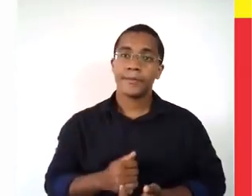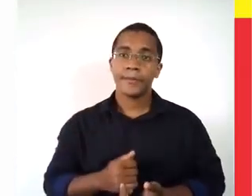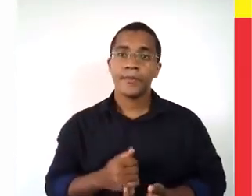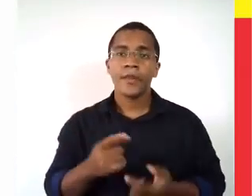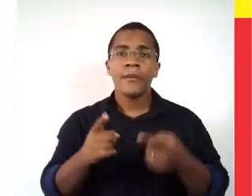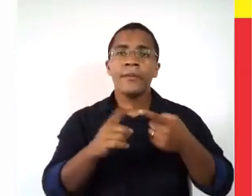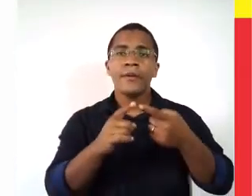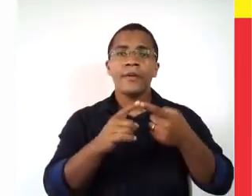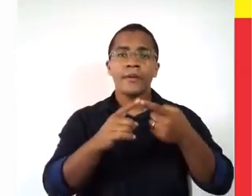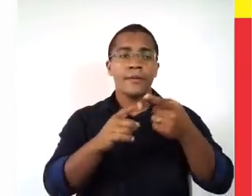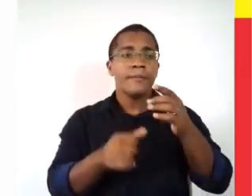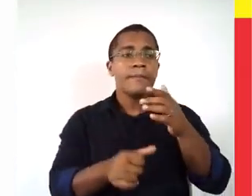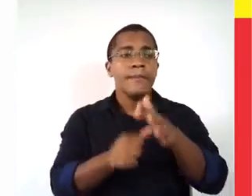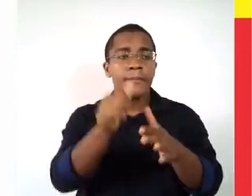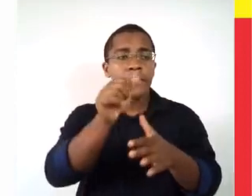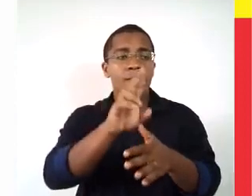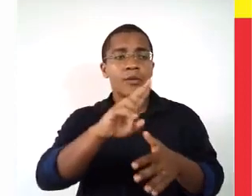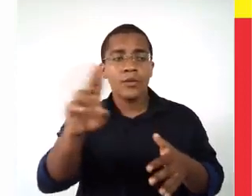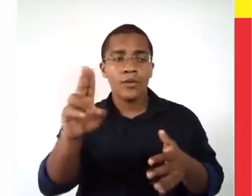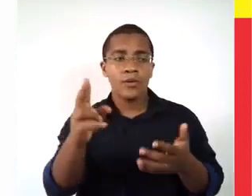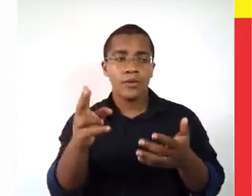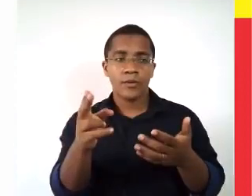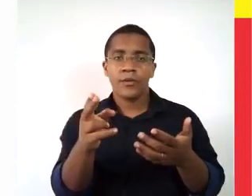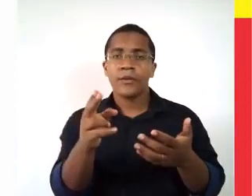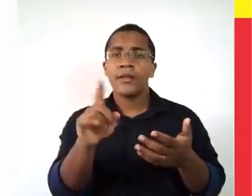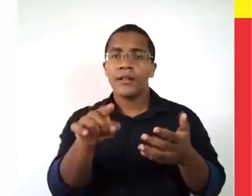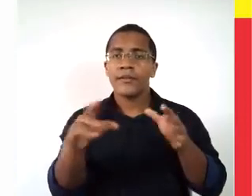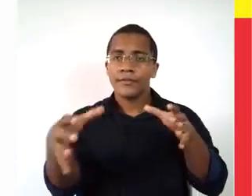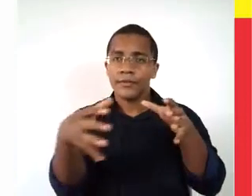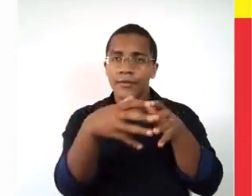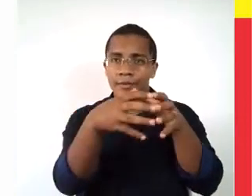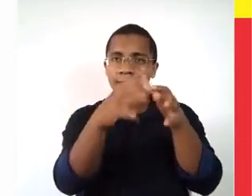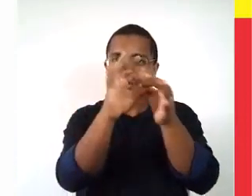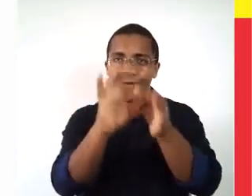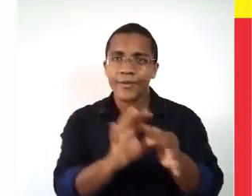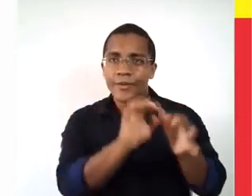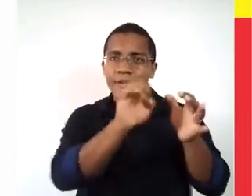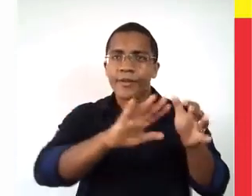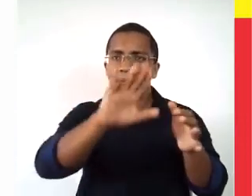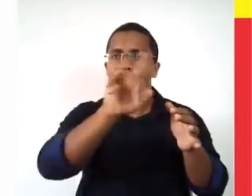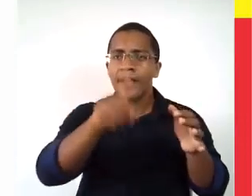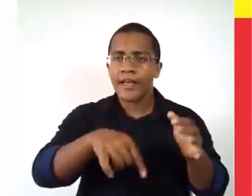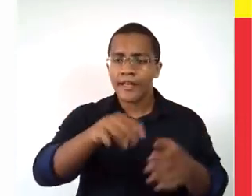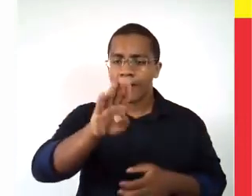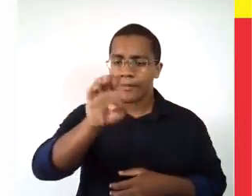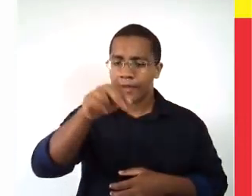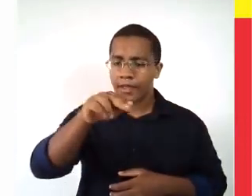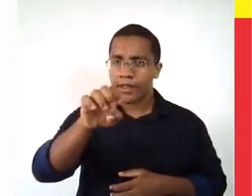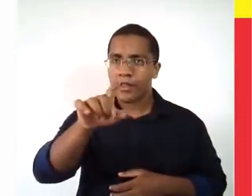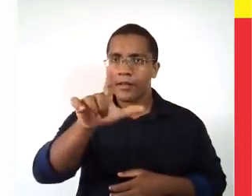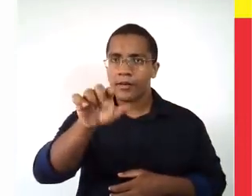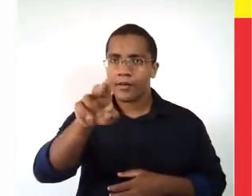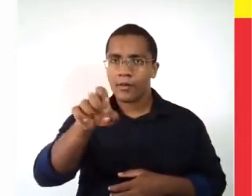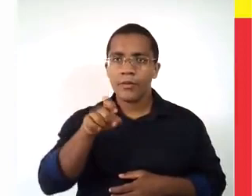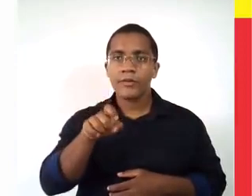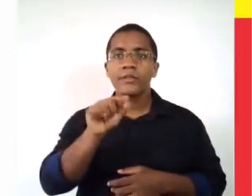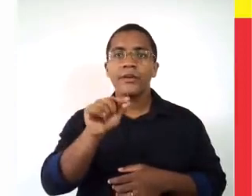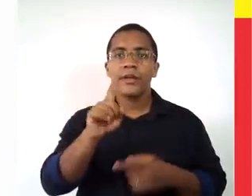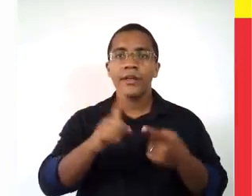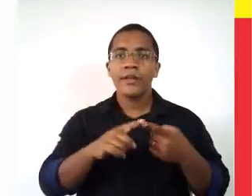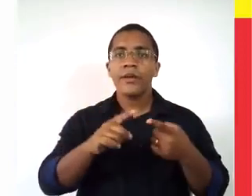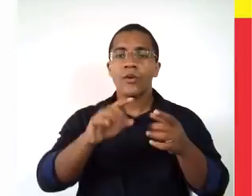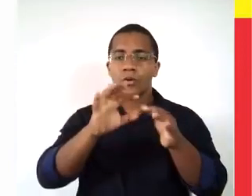do bloco econômico, que mais tarde viria a se chamar União Europeia, foi Benelux, resultado da união